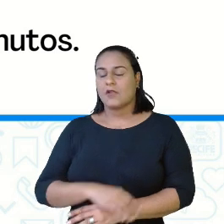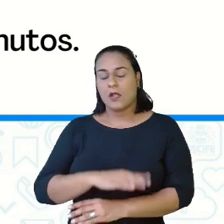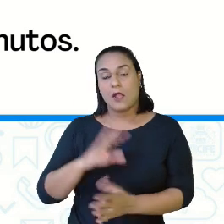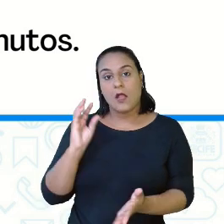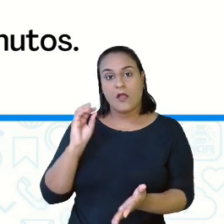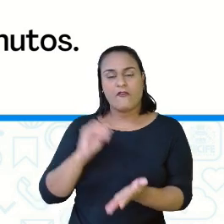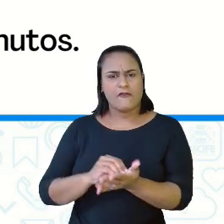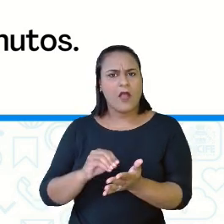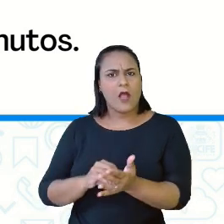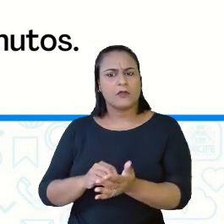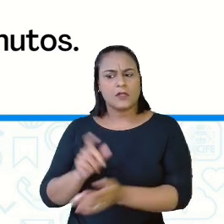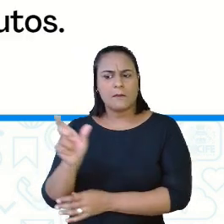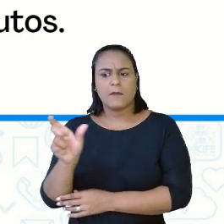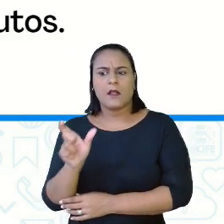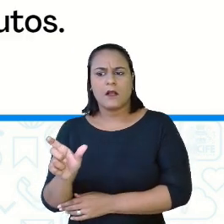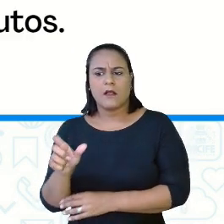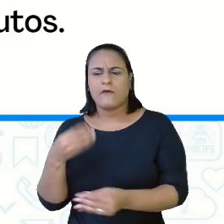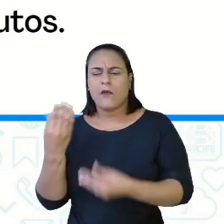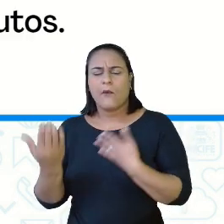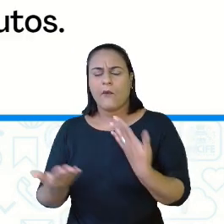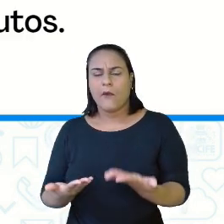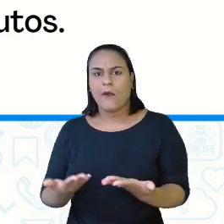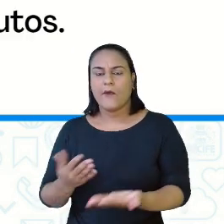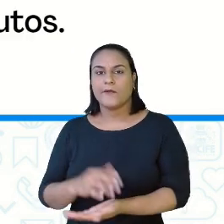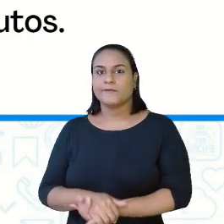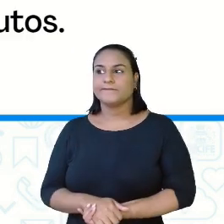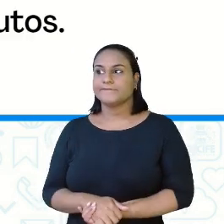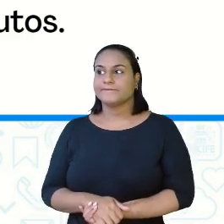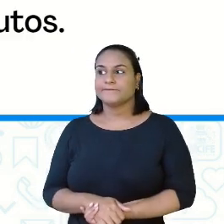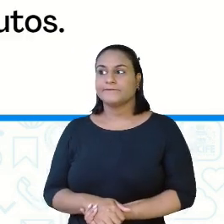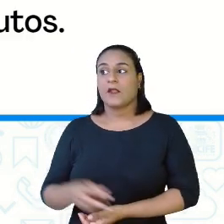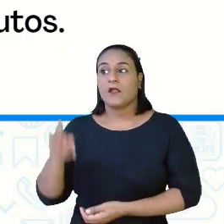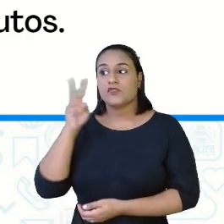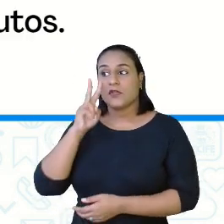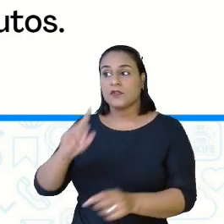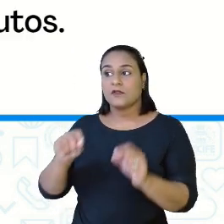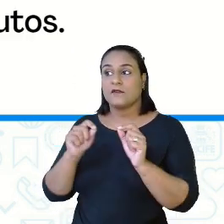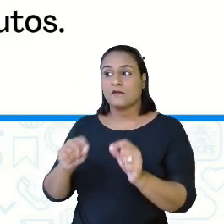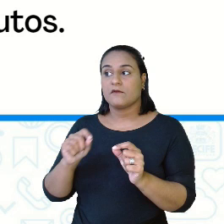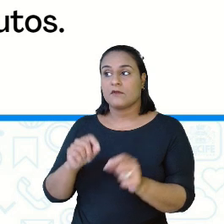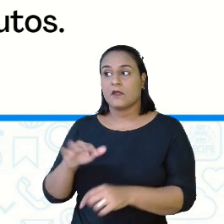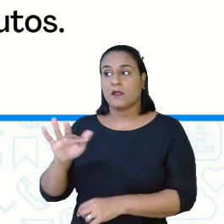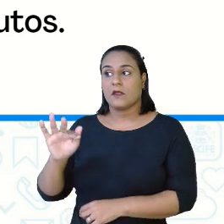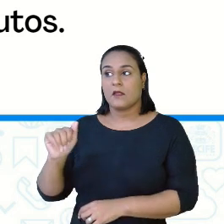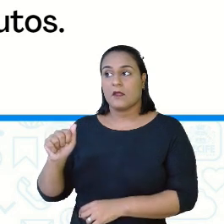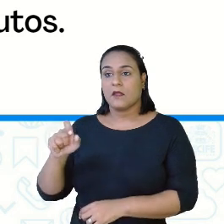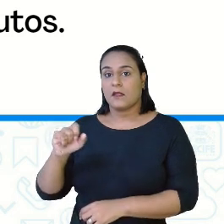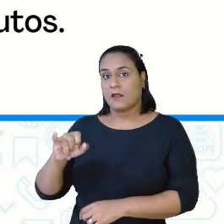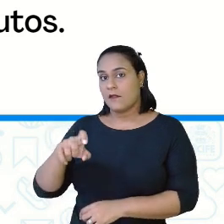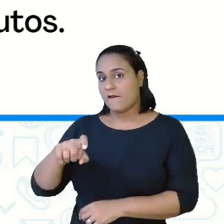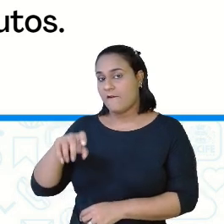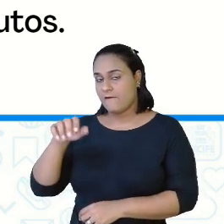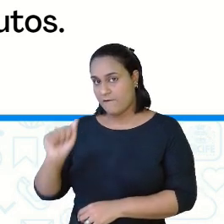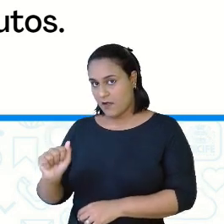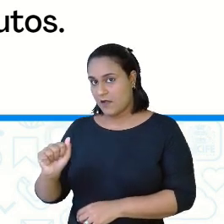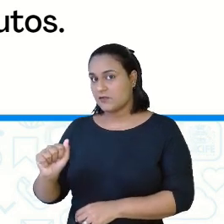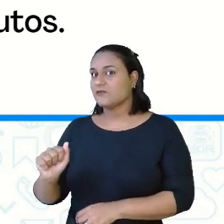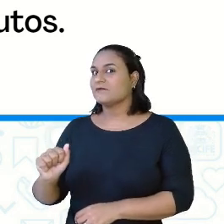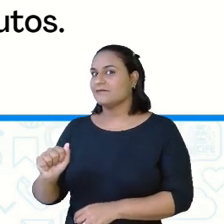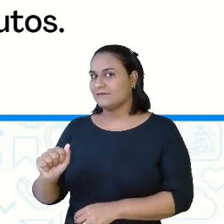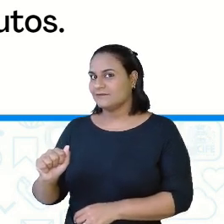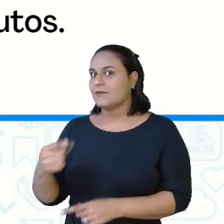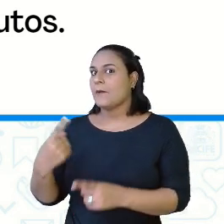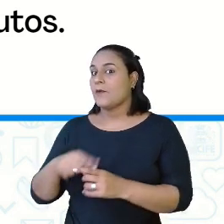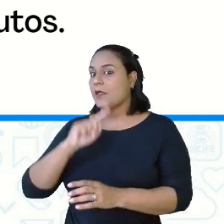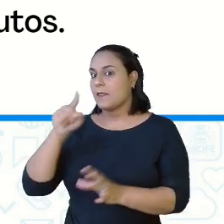na frase usando X ou CH. E aí, a gente viu, palavra faixa da frase A é com X porque